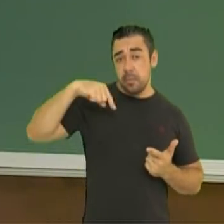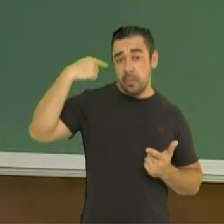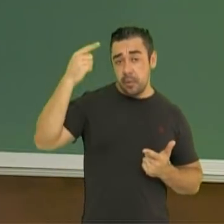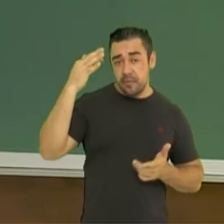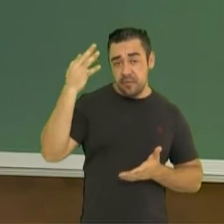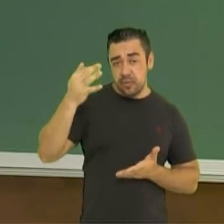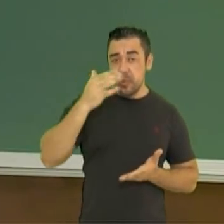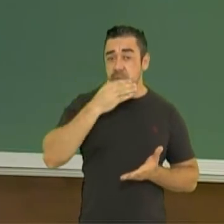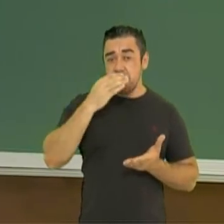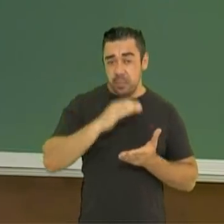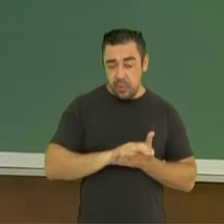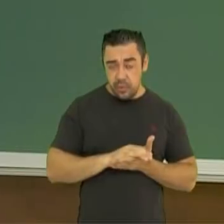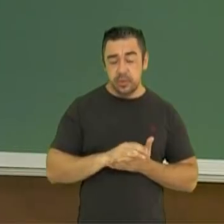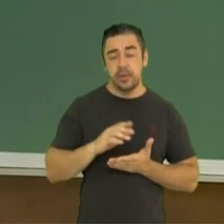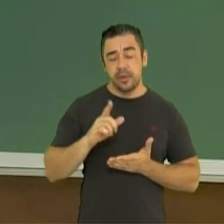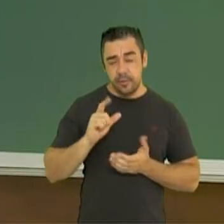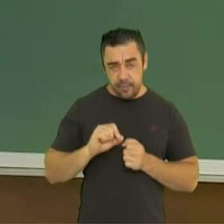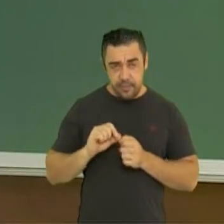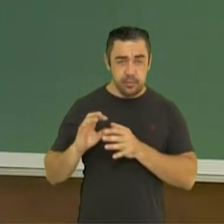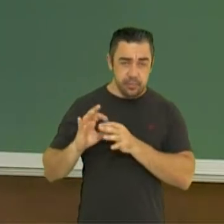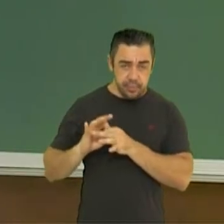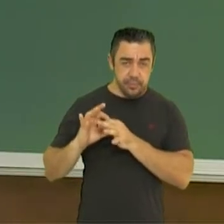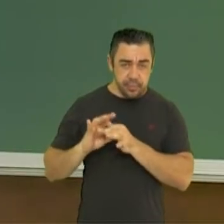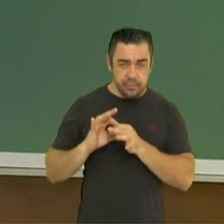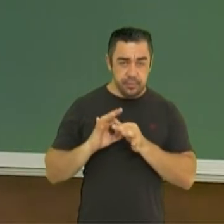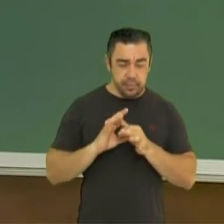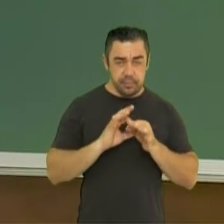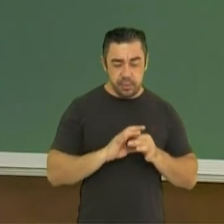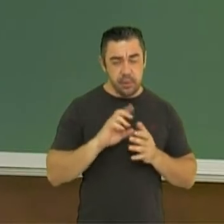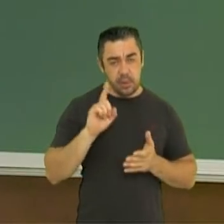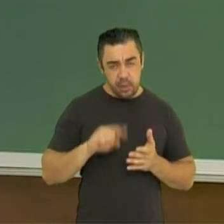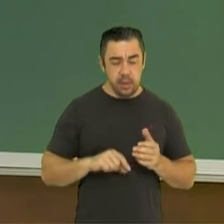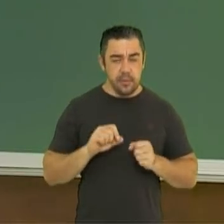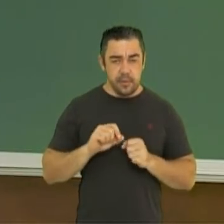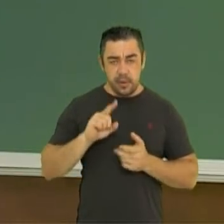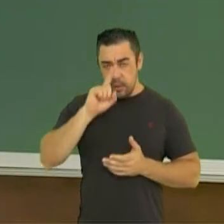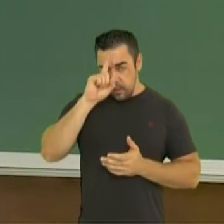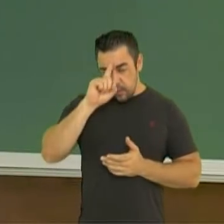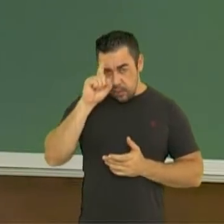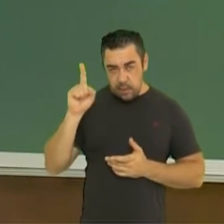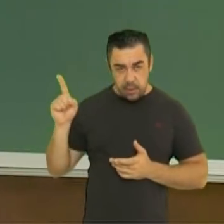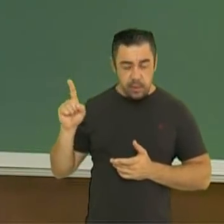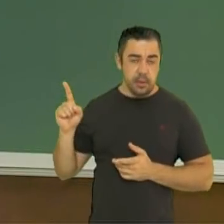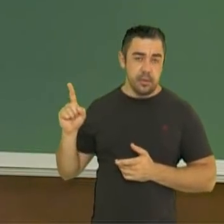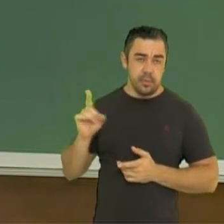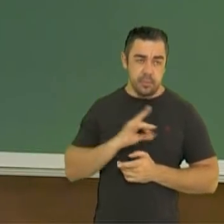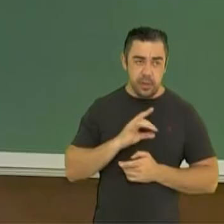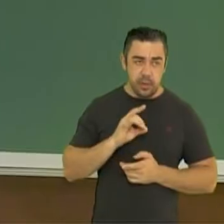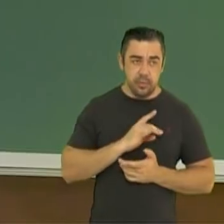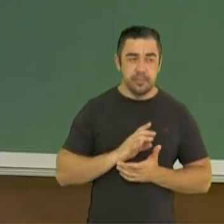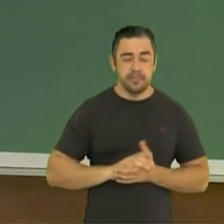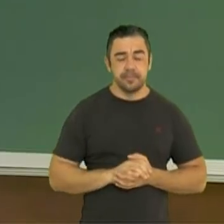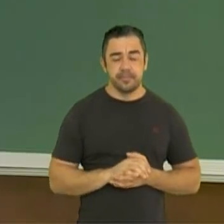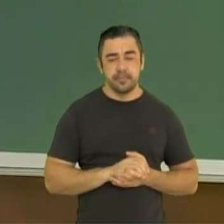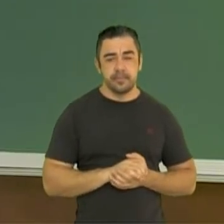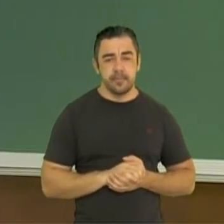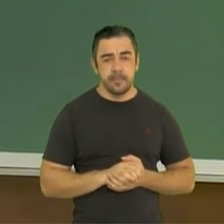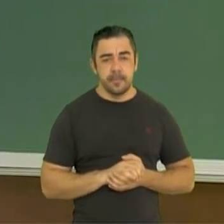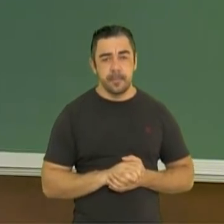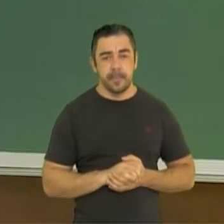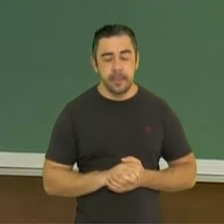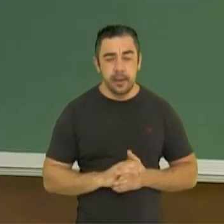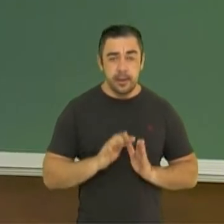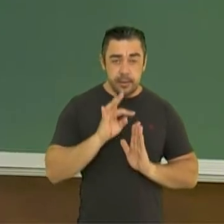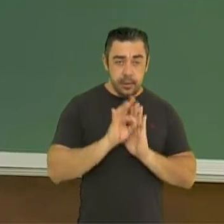vai construindo e elencando esses argumentos e faz essa construção da ideia do medo, da cultura do medo. Bom,